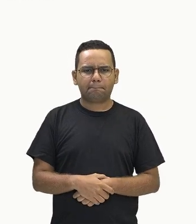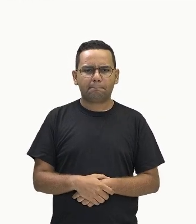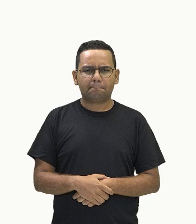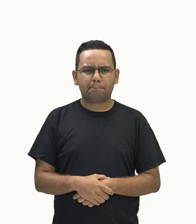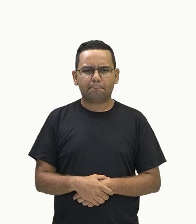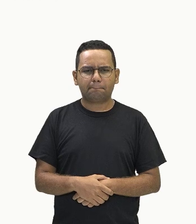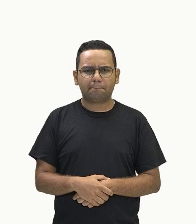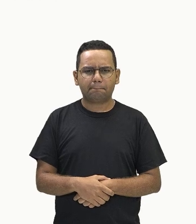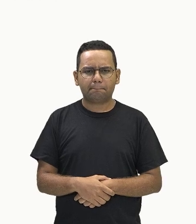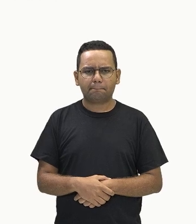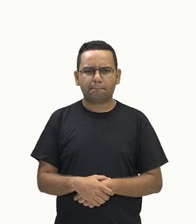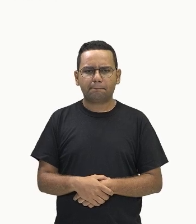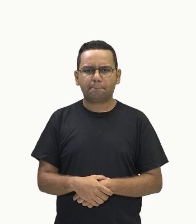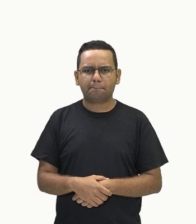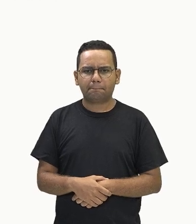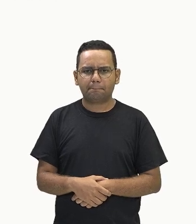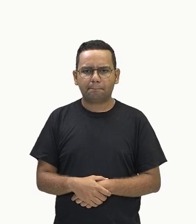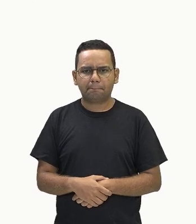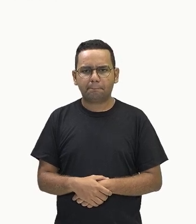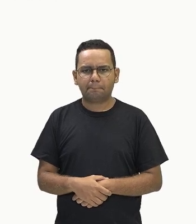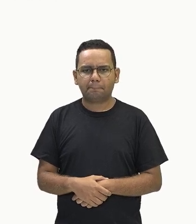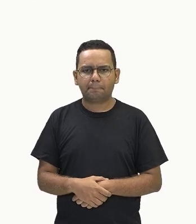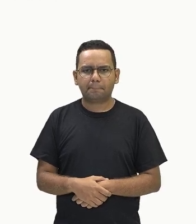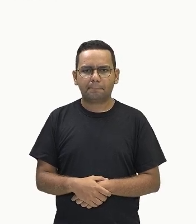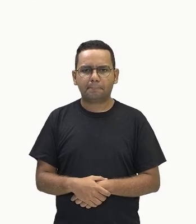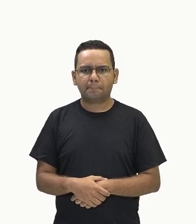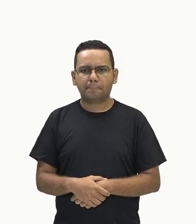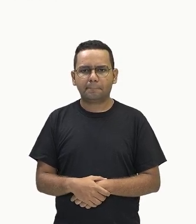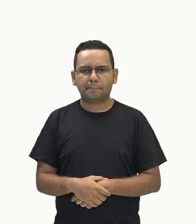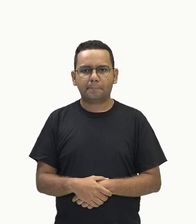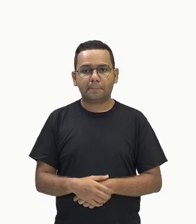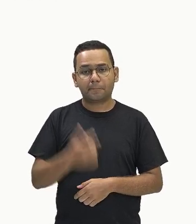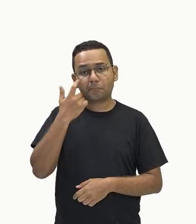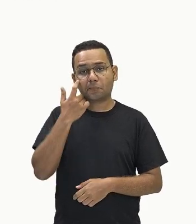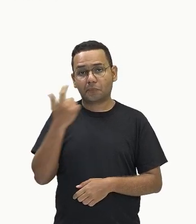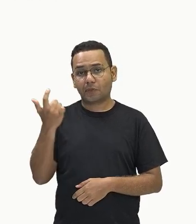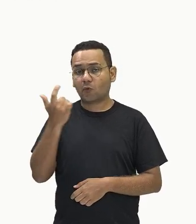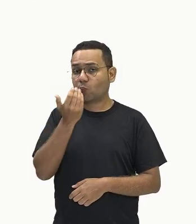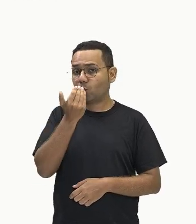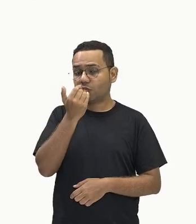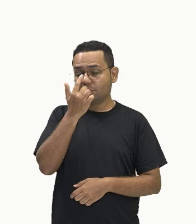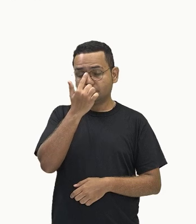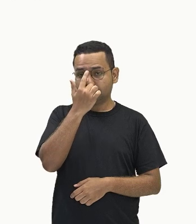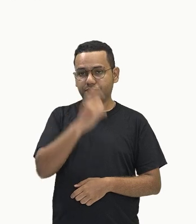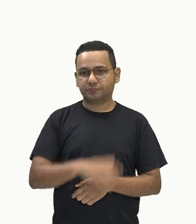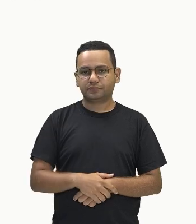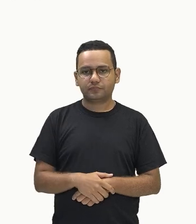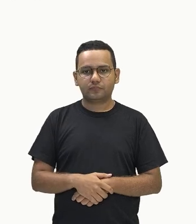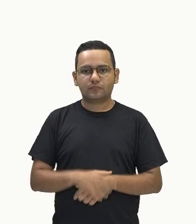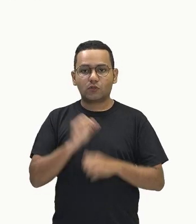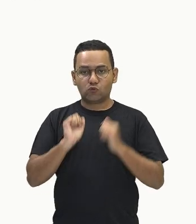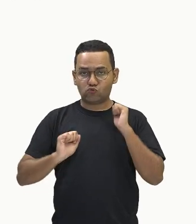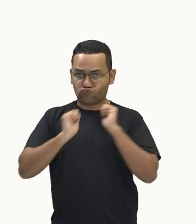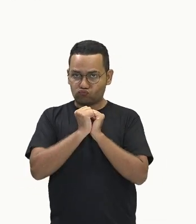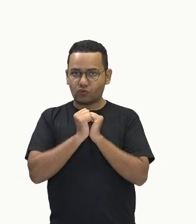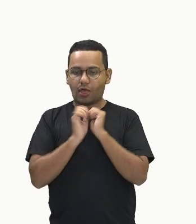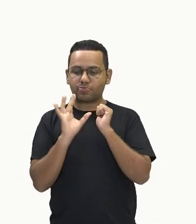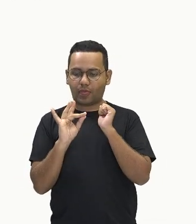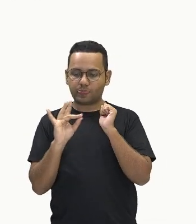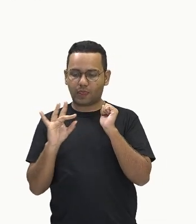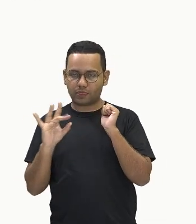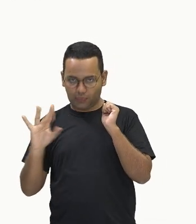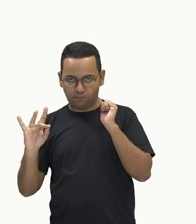química, vamos lá. O caminho do alimento, nós temos o alimento, certo? Que vai se misturar com a